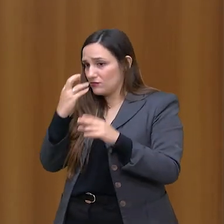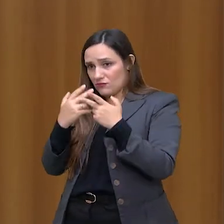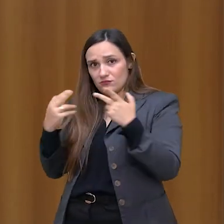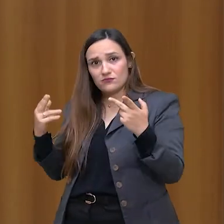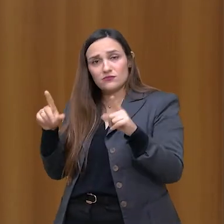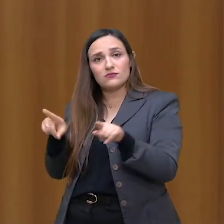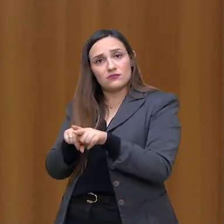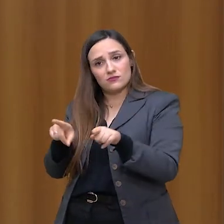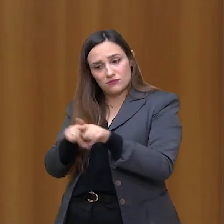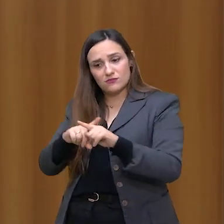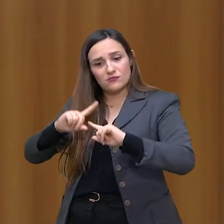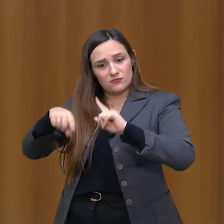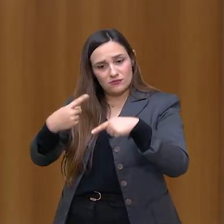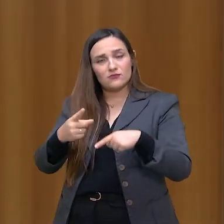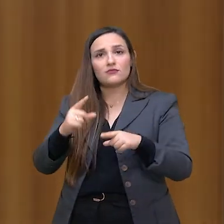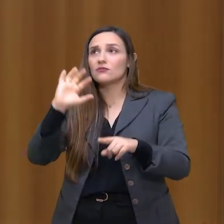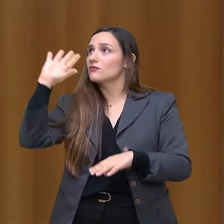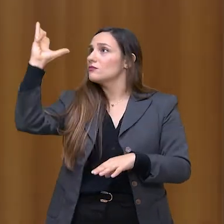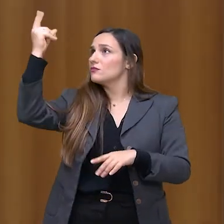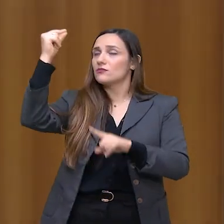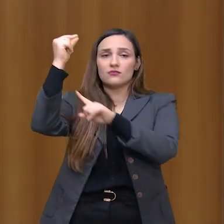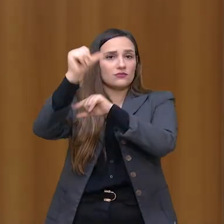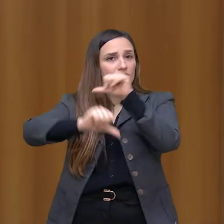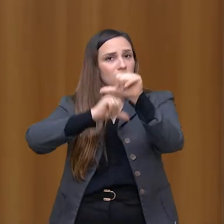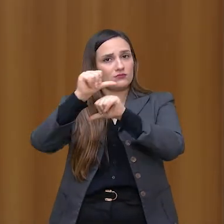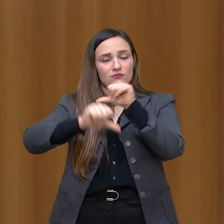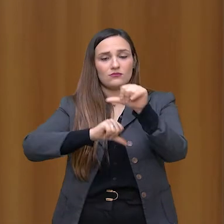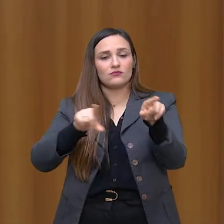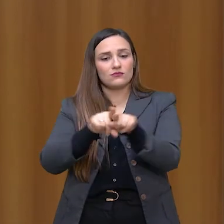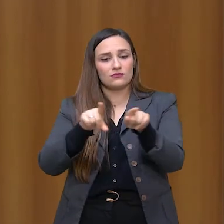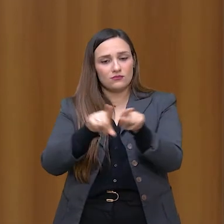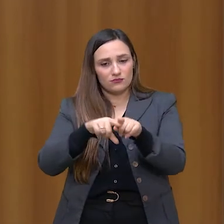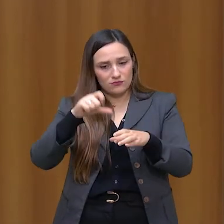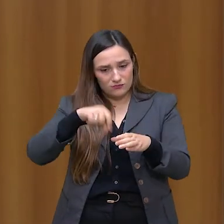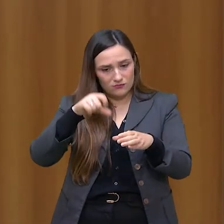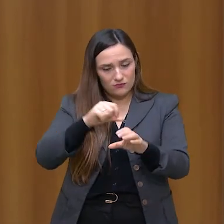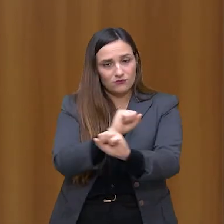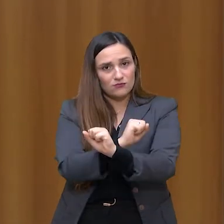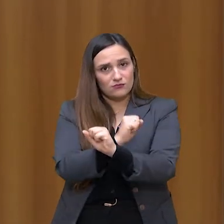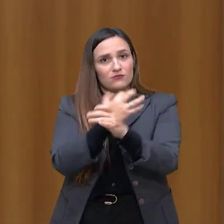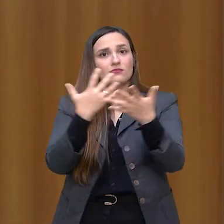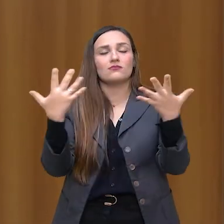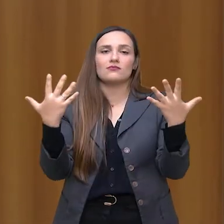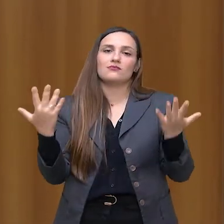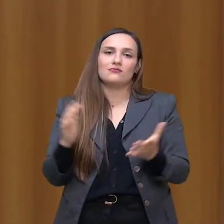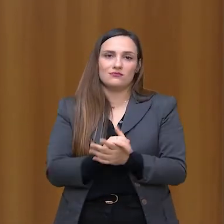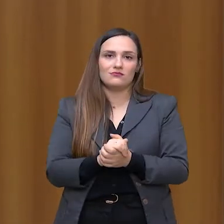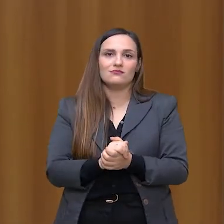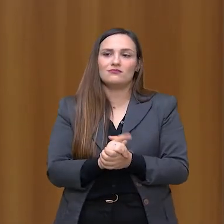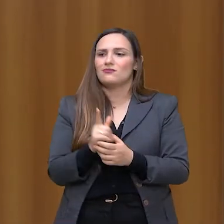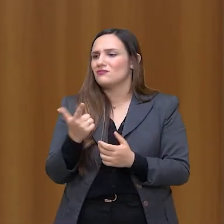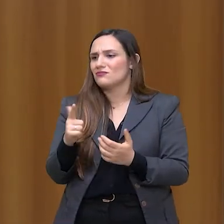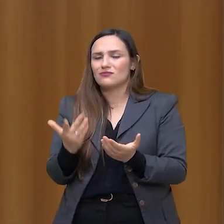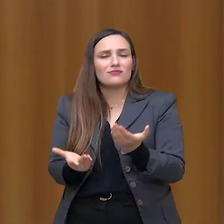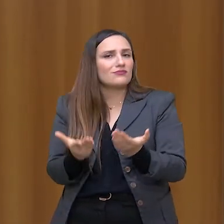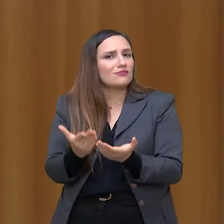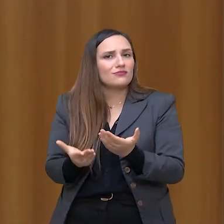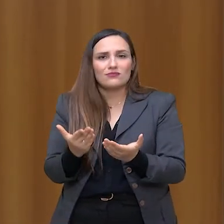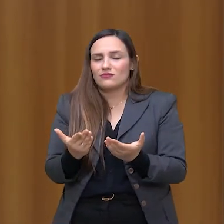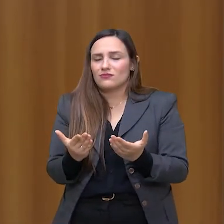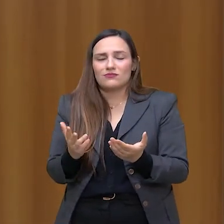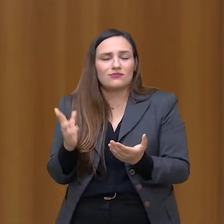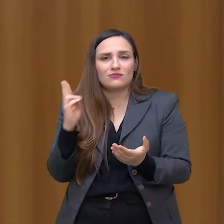acabar impactando a produção, mudança climática impacta a produção. Então, assim, desequilibra